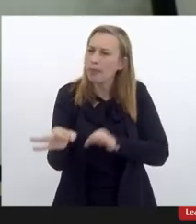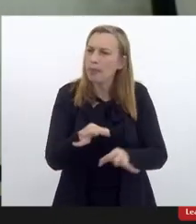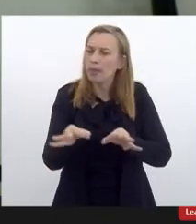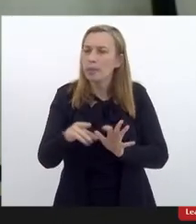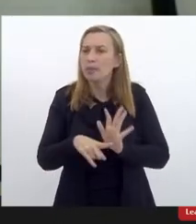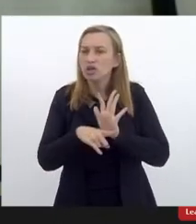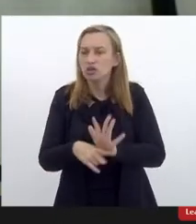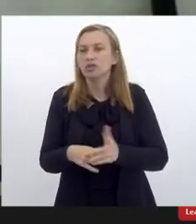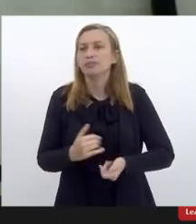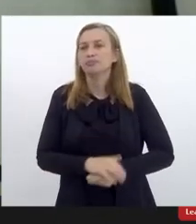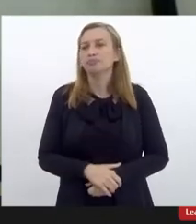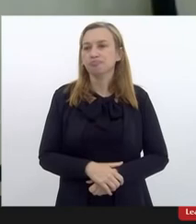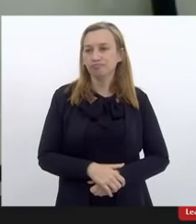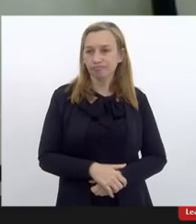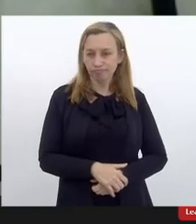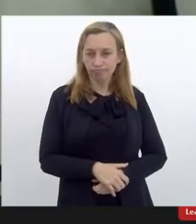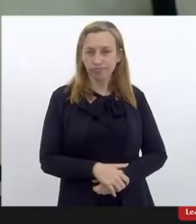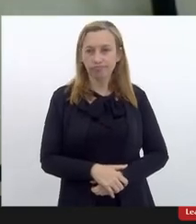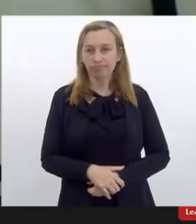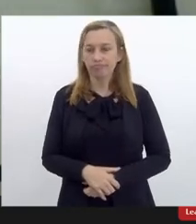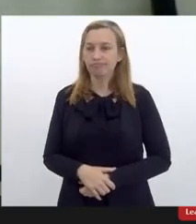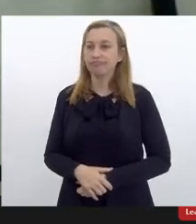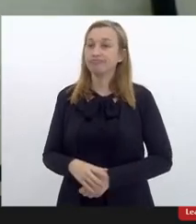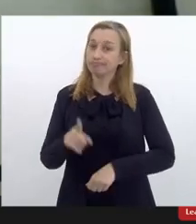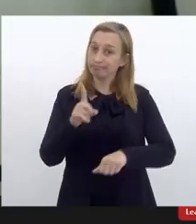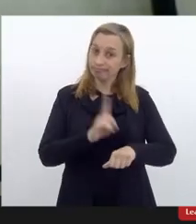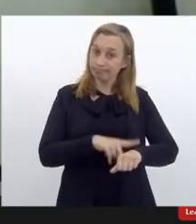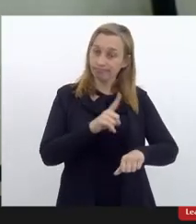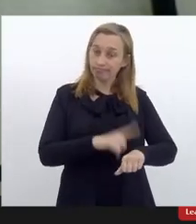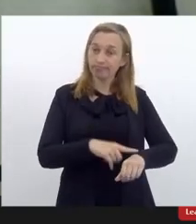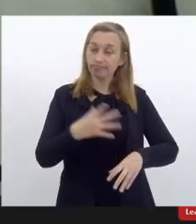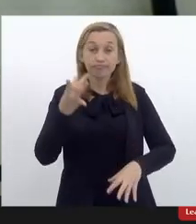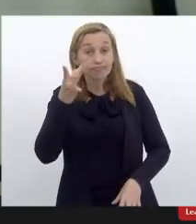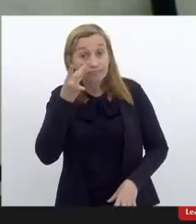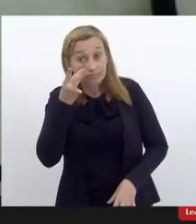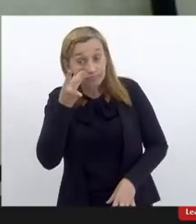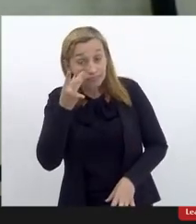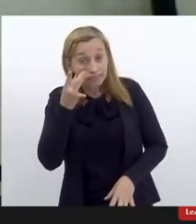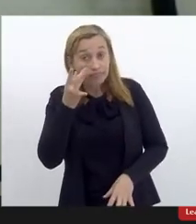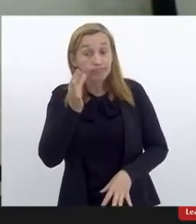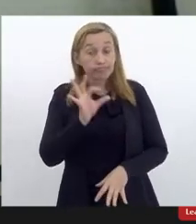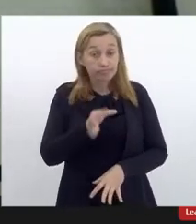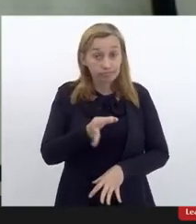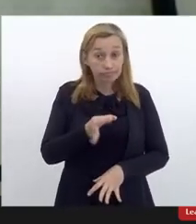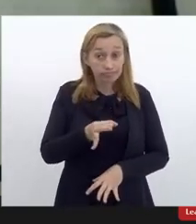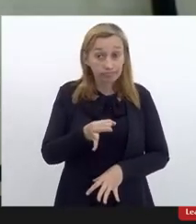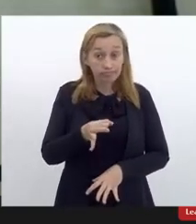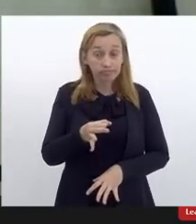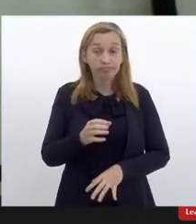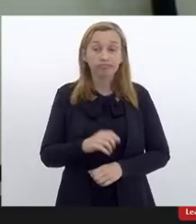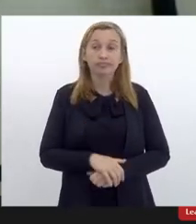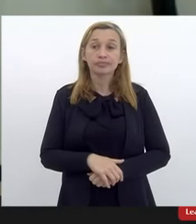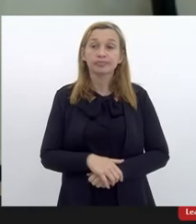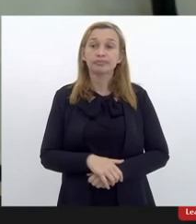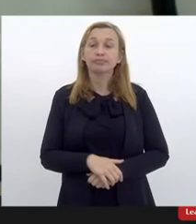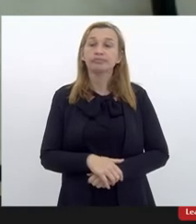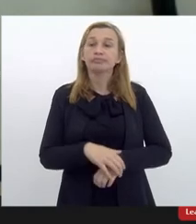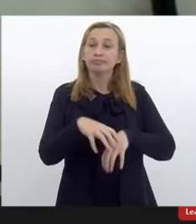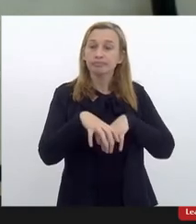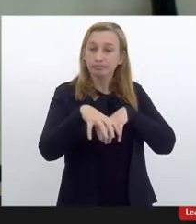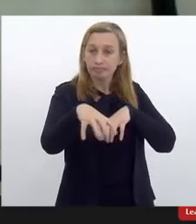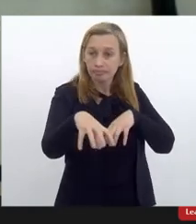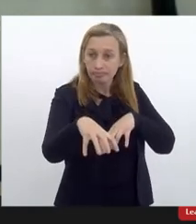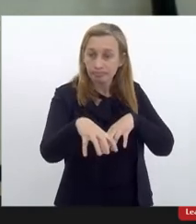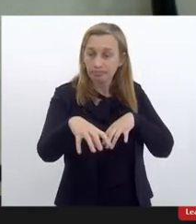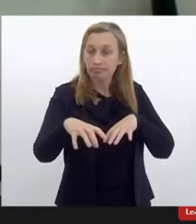esse processo. Porque nós estávamos no momento presencial, praticamente acordamos remoto,